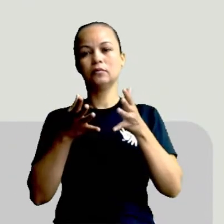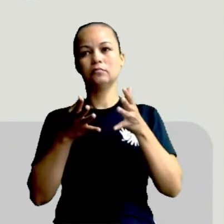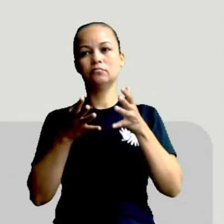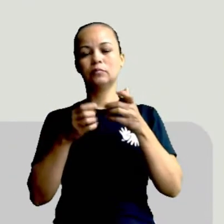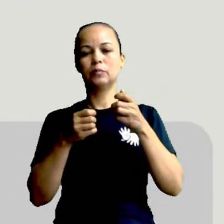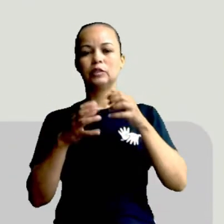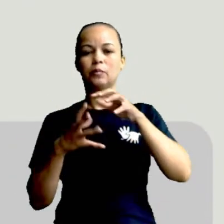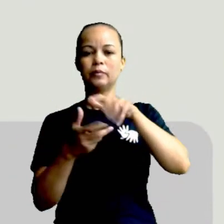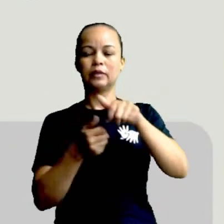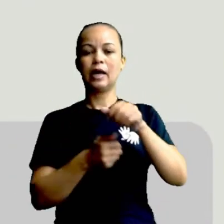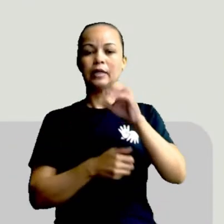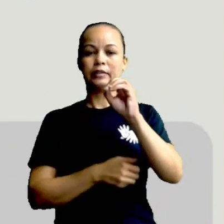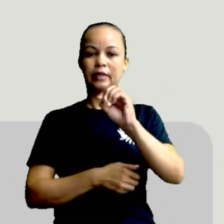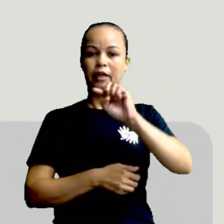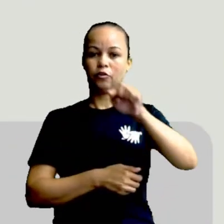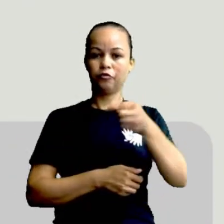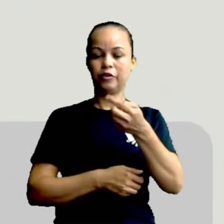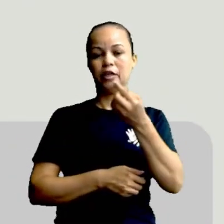apenas